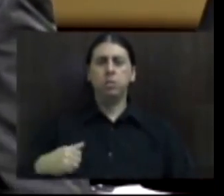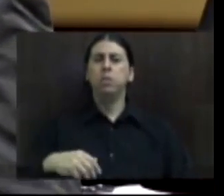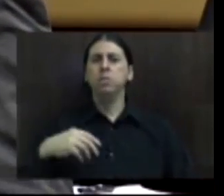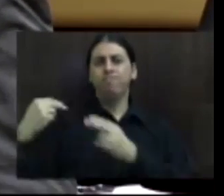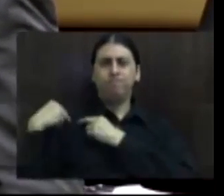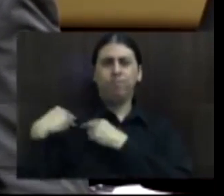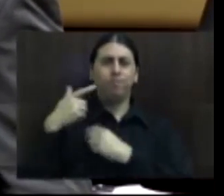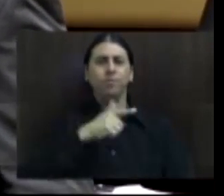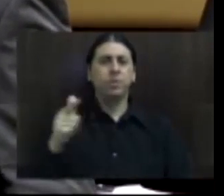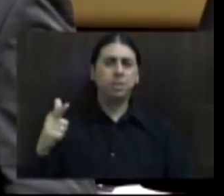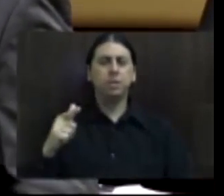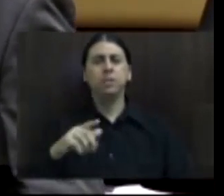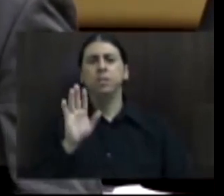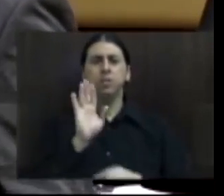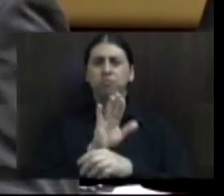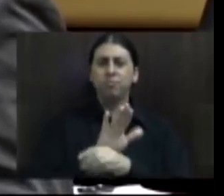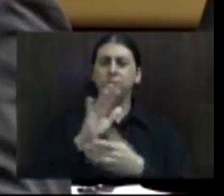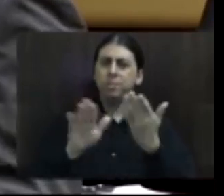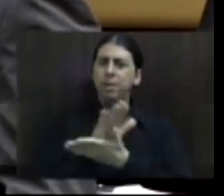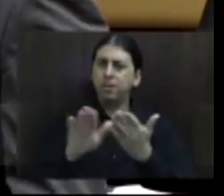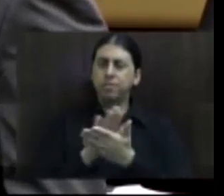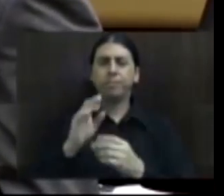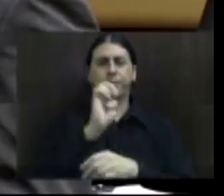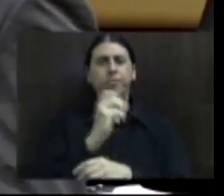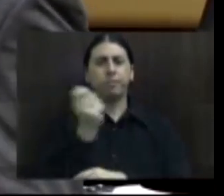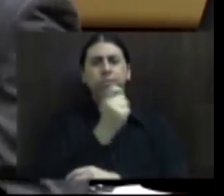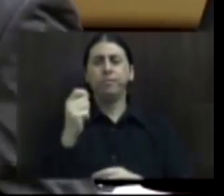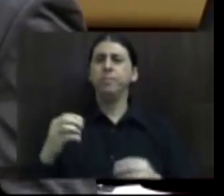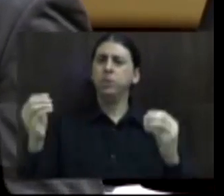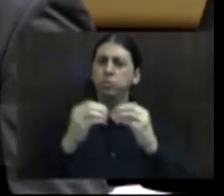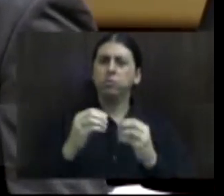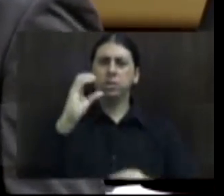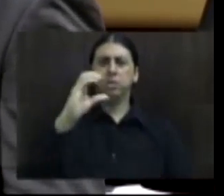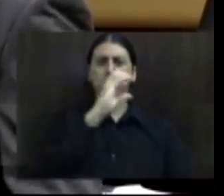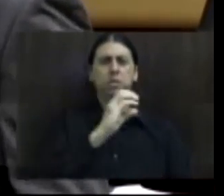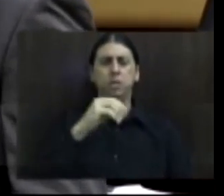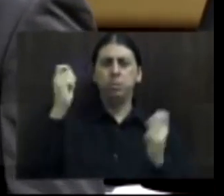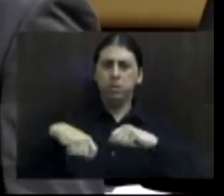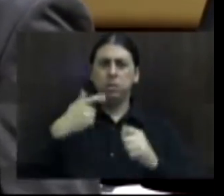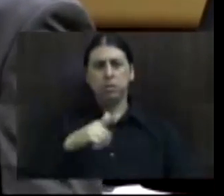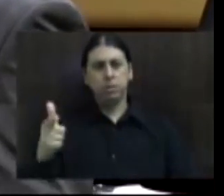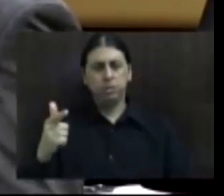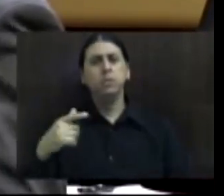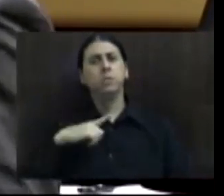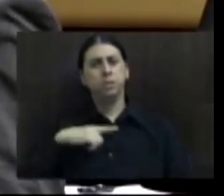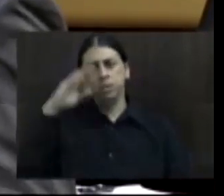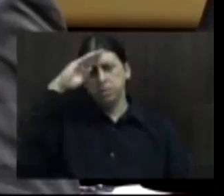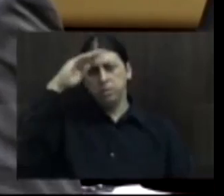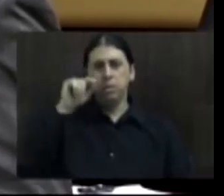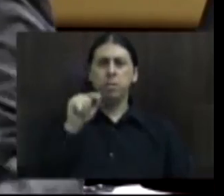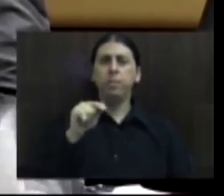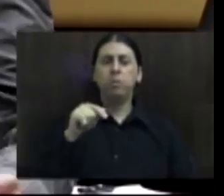irresponsável que aparelhou o estado com os seus cargos de confiança mas foi tão incompetente que mesmo um exército de 1000